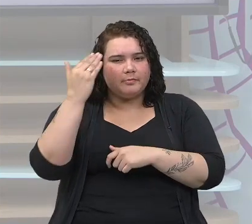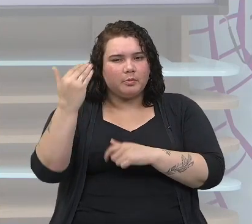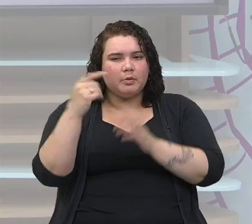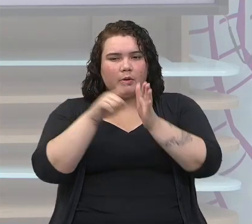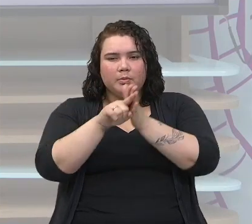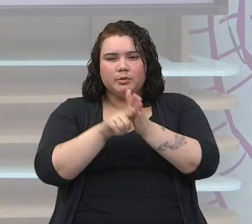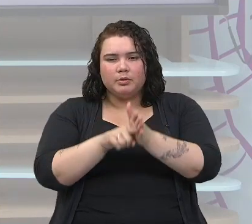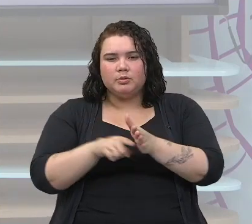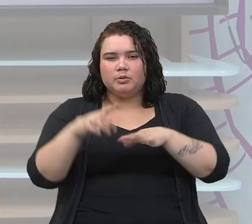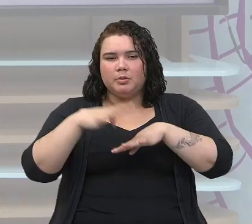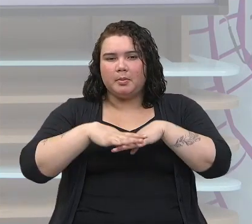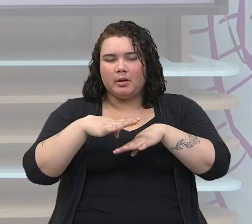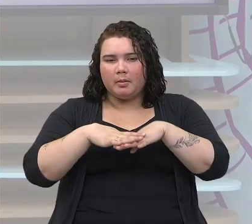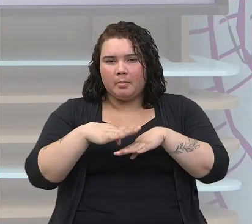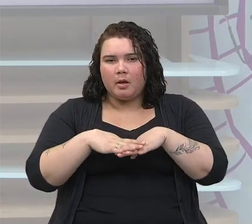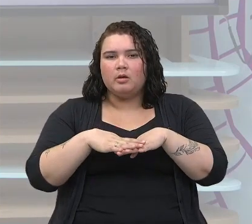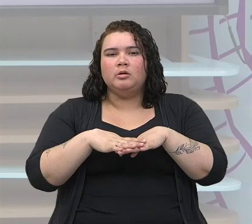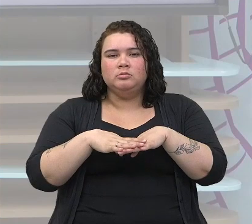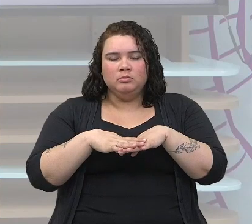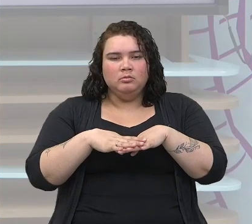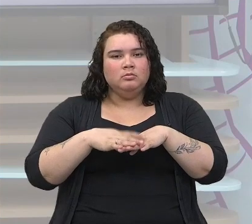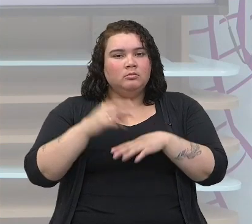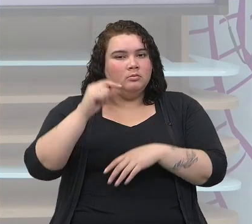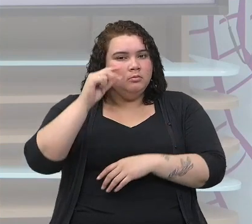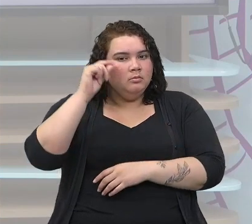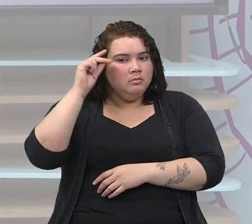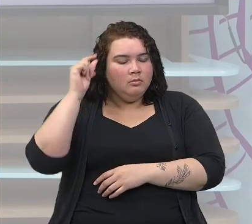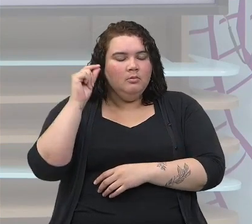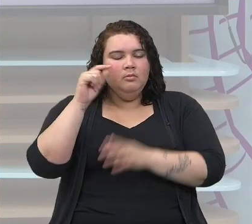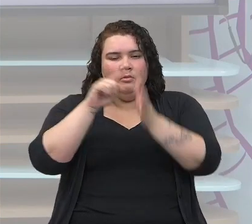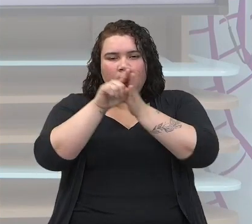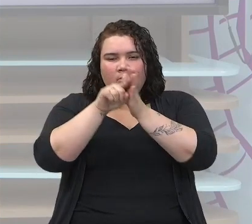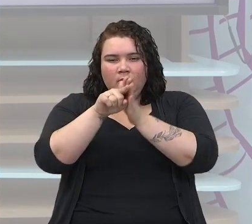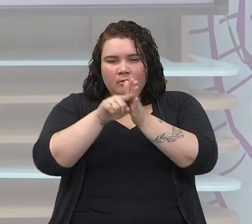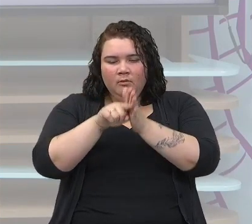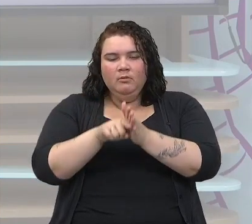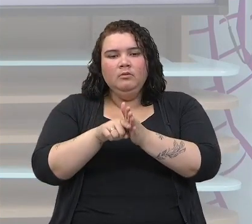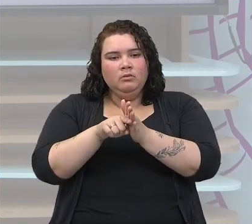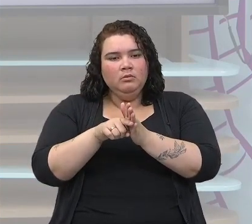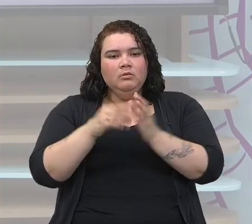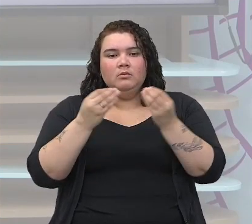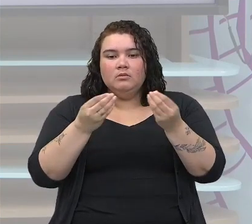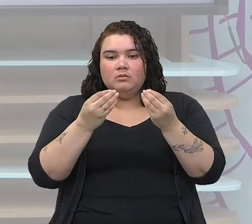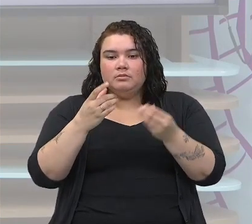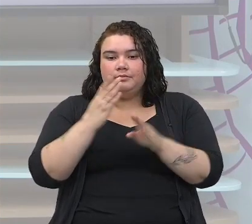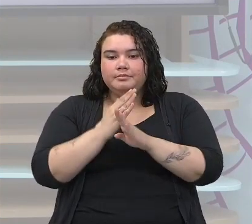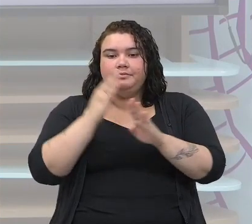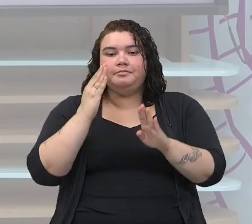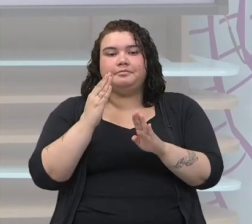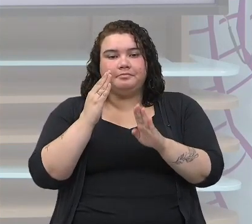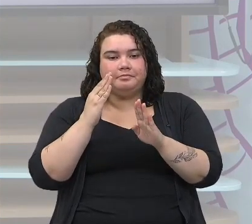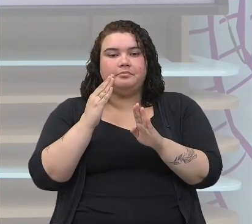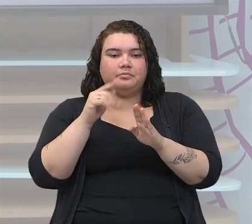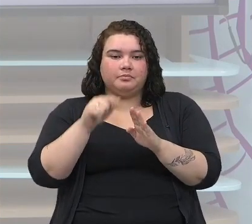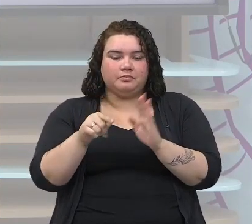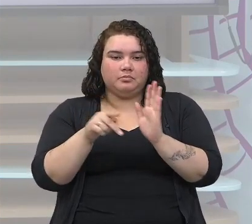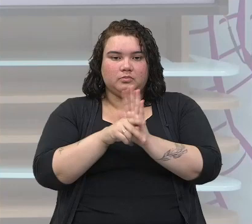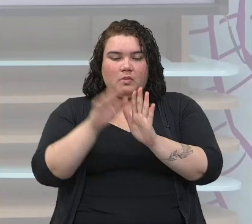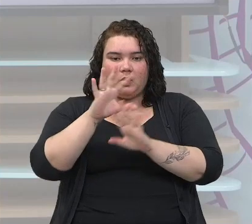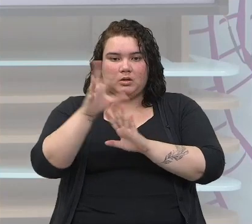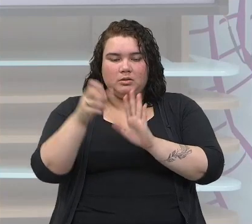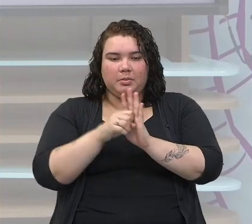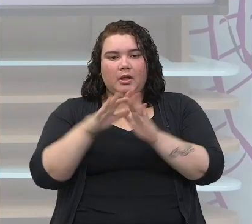antigamente os matemáticos eram filósofos, né? Grandes filósofos, matemáticos, grandes estudiosos, pessoas assim que eram muito, muito,